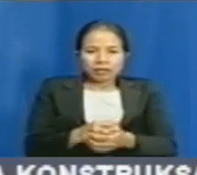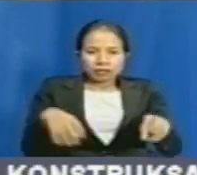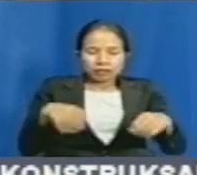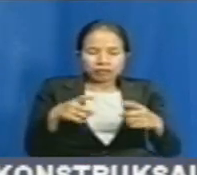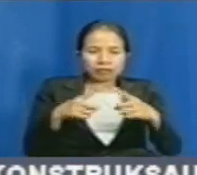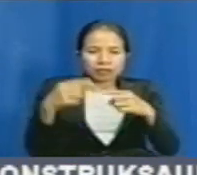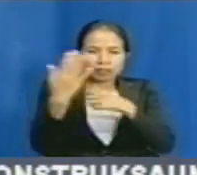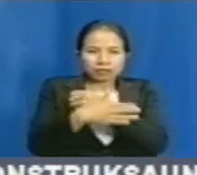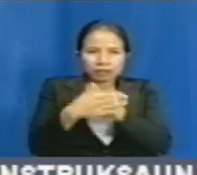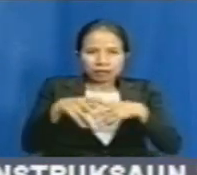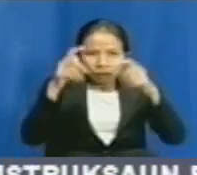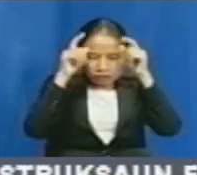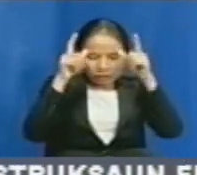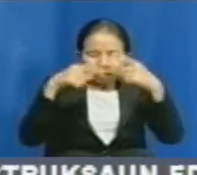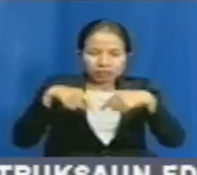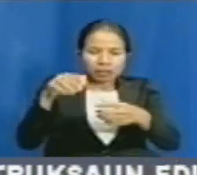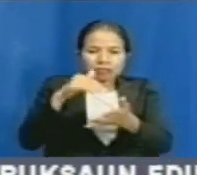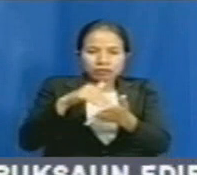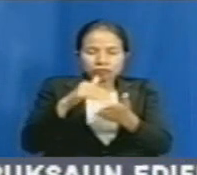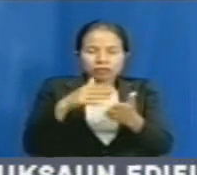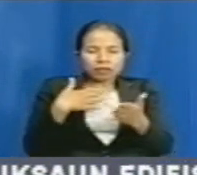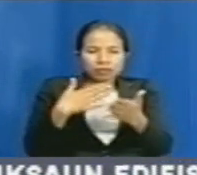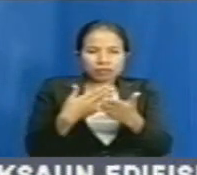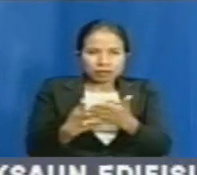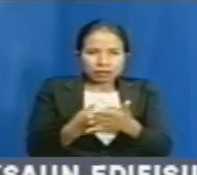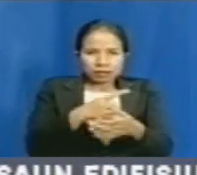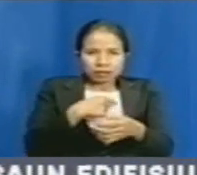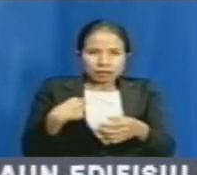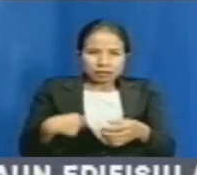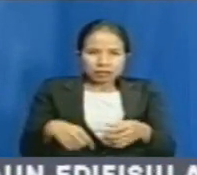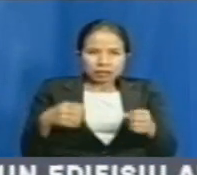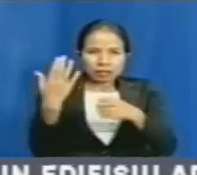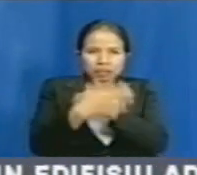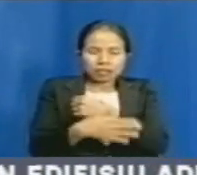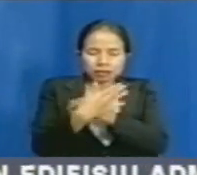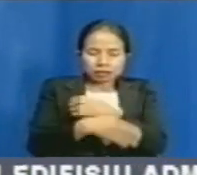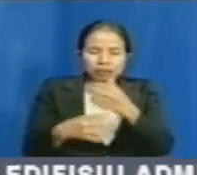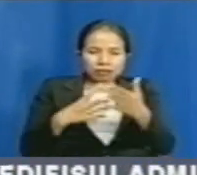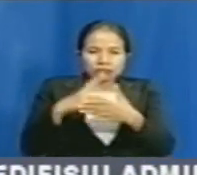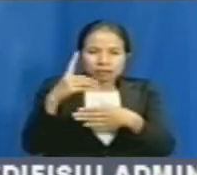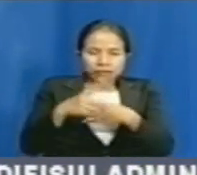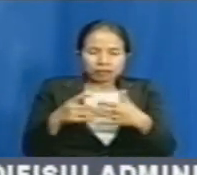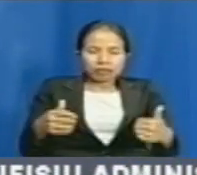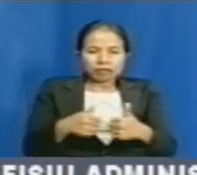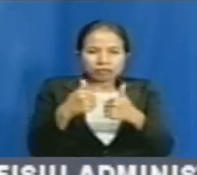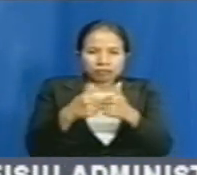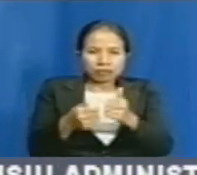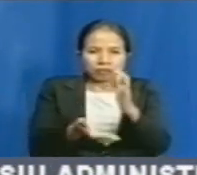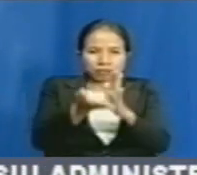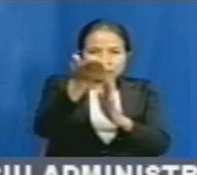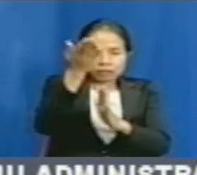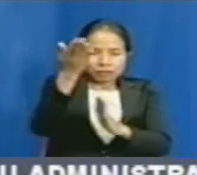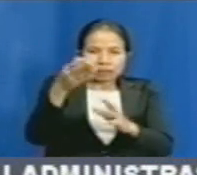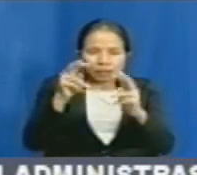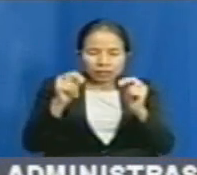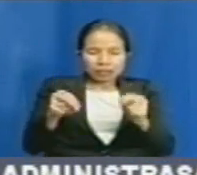Timor-Leste. Batang estuda halo didiak, e China ne nasaun desenvolvido, kompetisaun ne as, nune